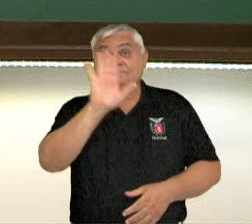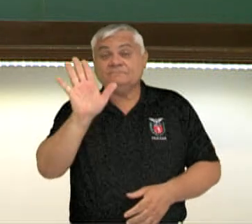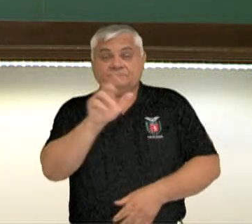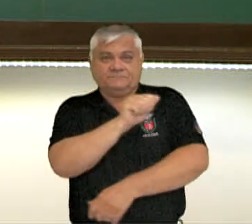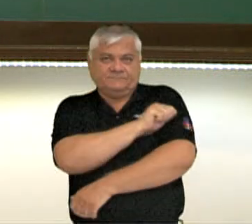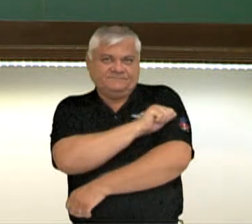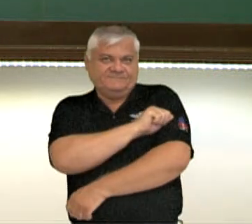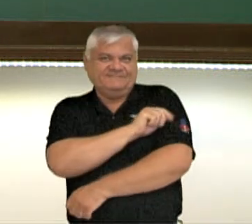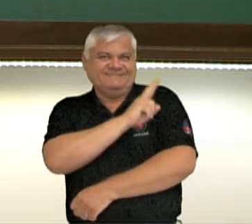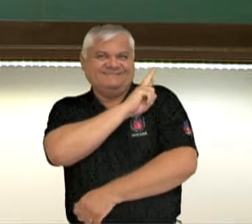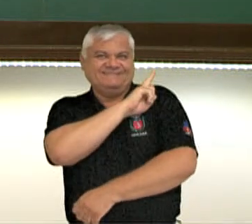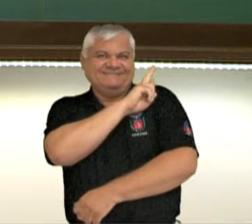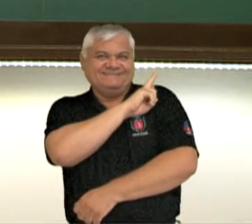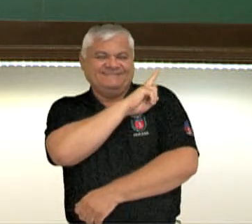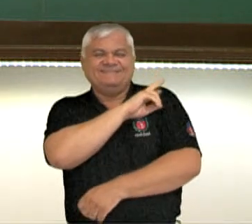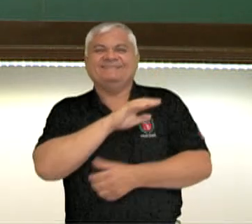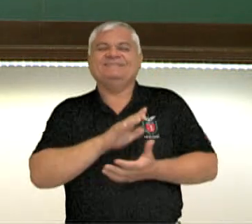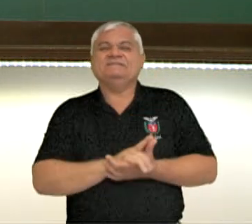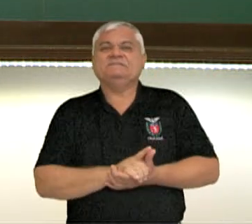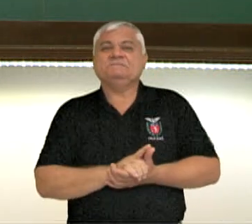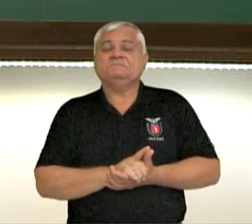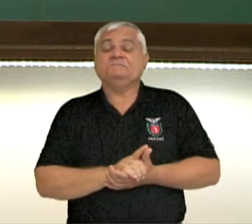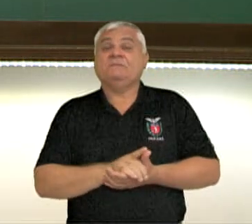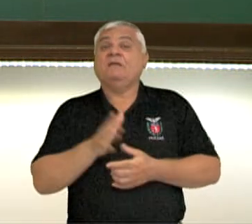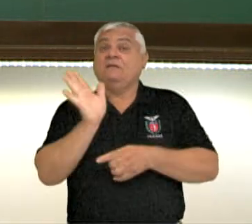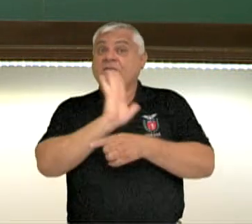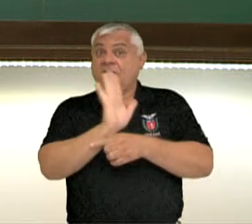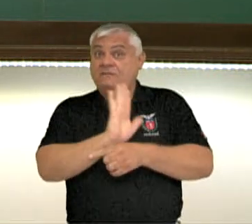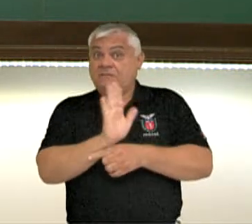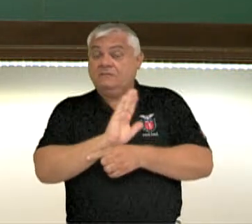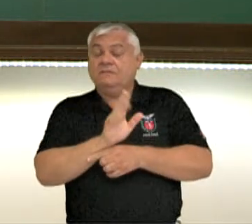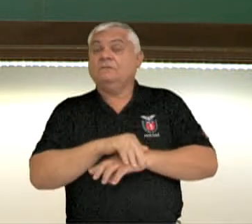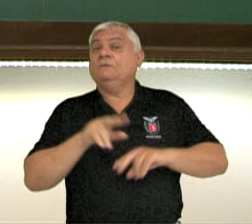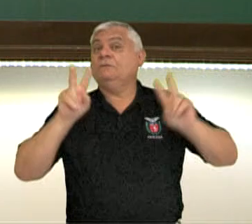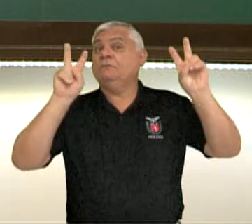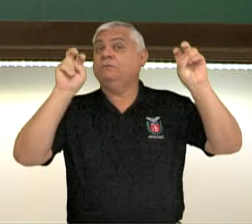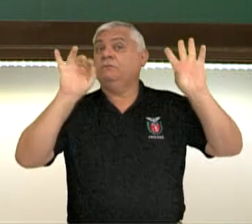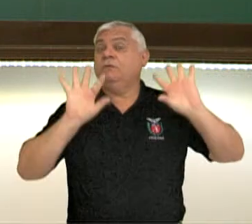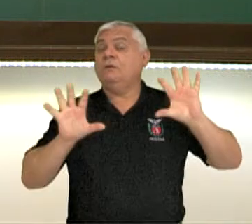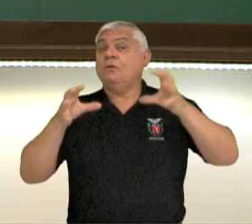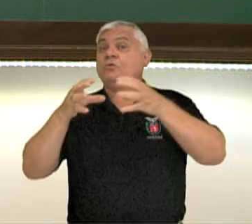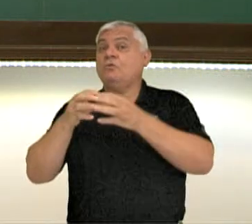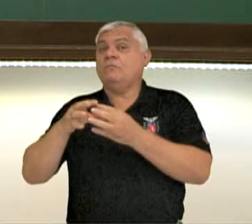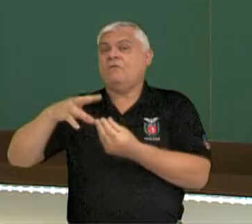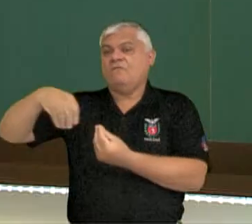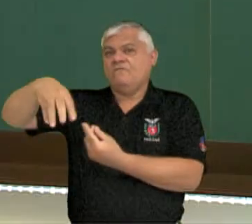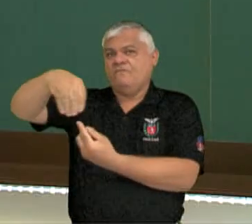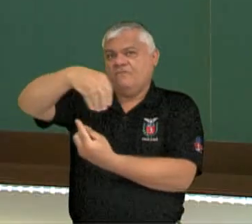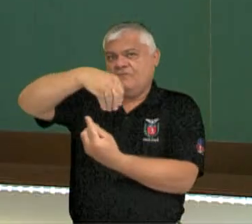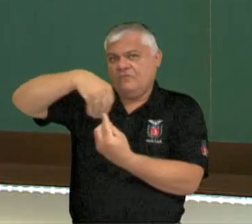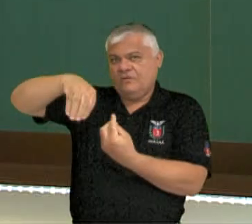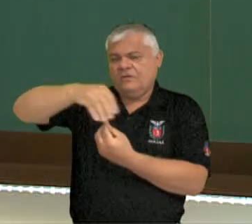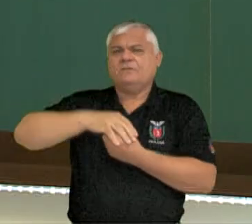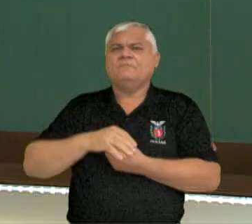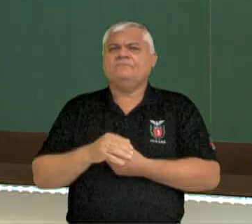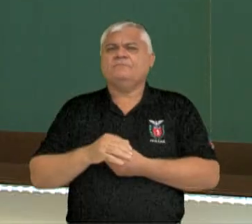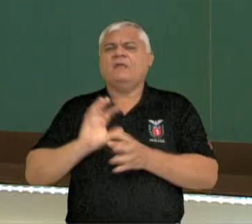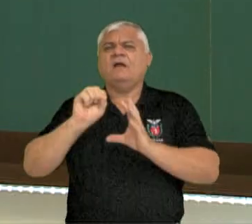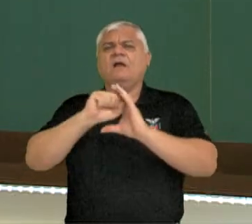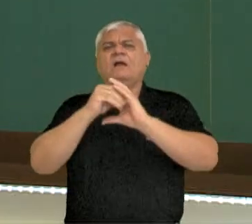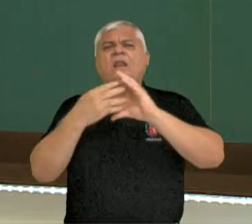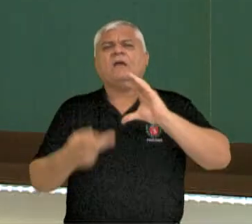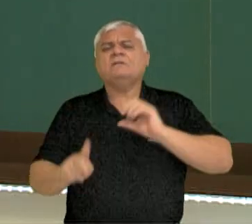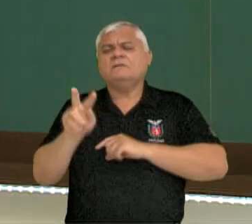Olá, estudantes da segunda série do ensino médio. Neste vídeo, vamos falar sobre o reino fungi. As características